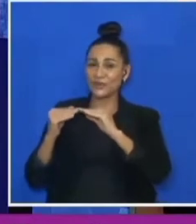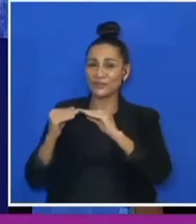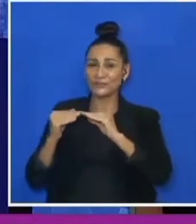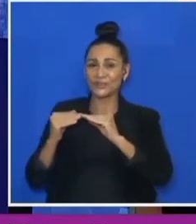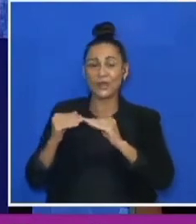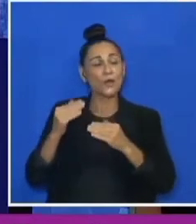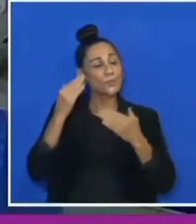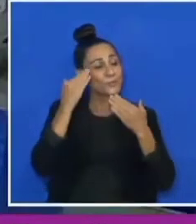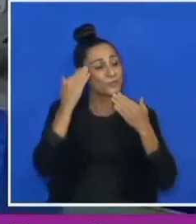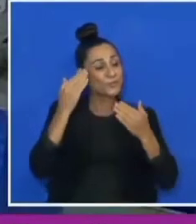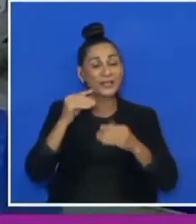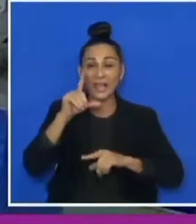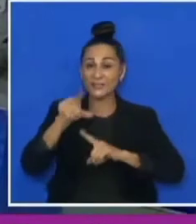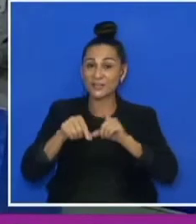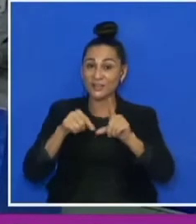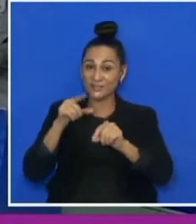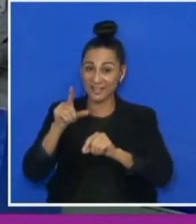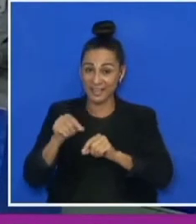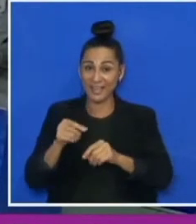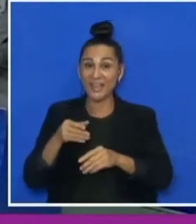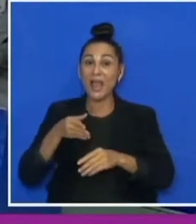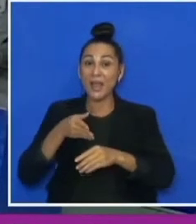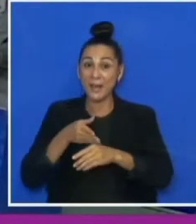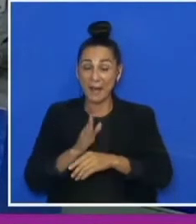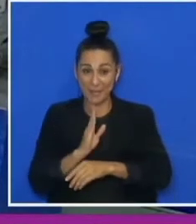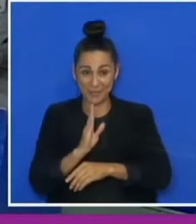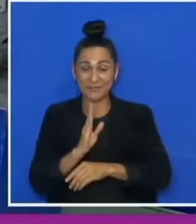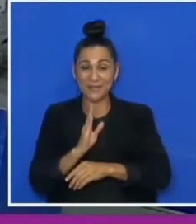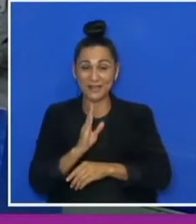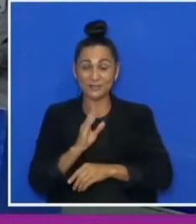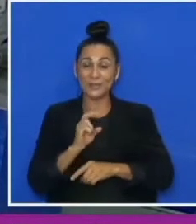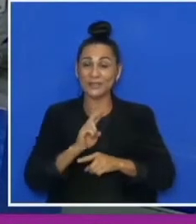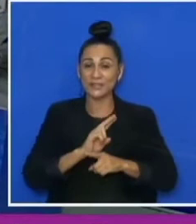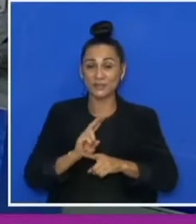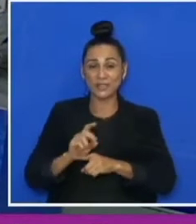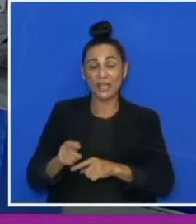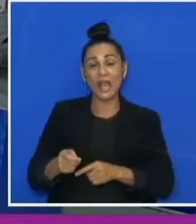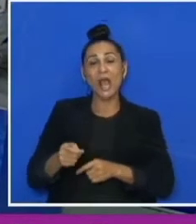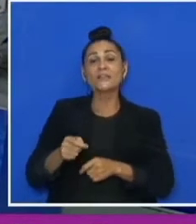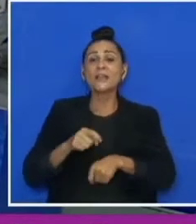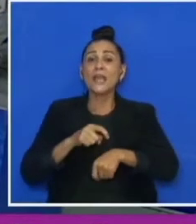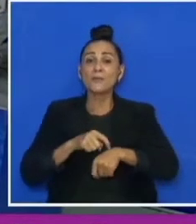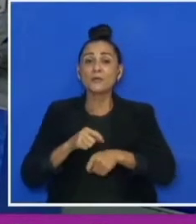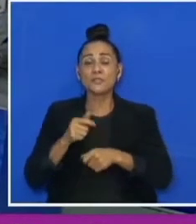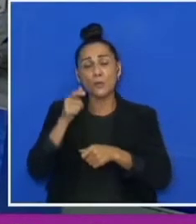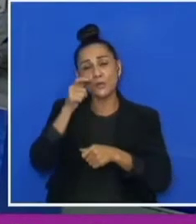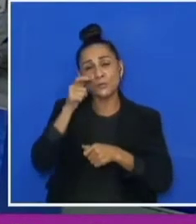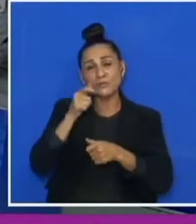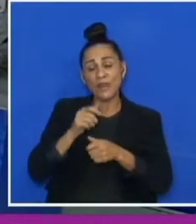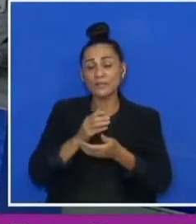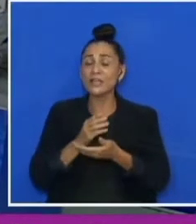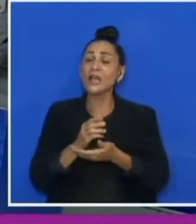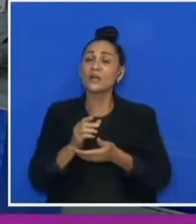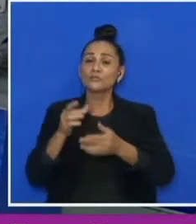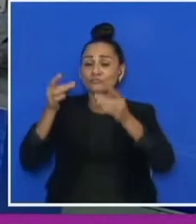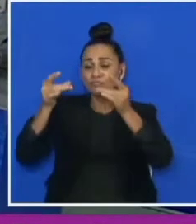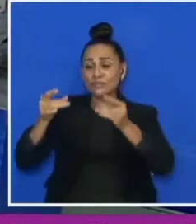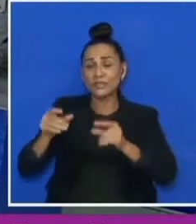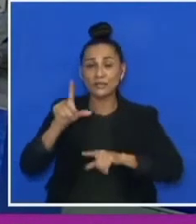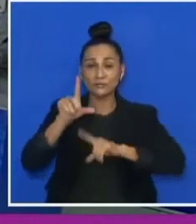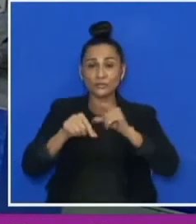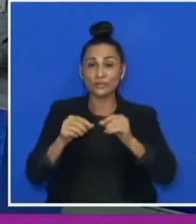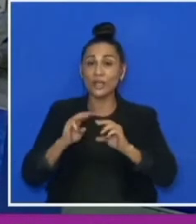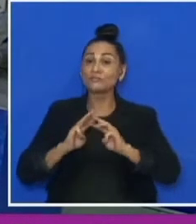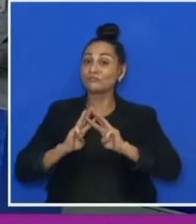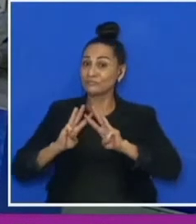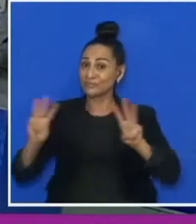confirmo. Muito obrigada, sorteio realizado e validado pelas nossas auditoras. Daqui a pouco você pode conferir todos os detalhes deste sorteio no